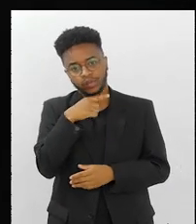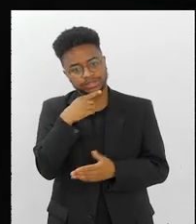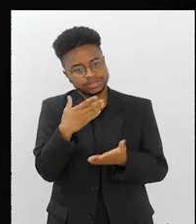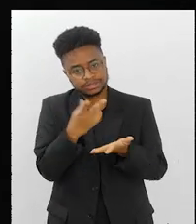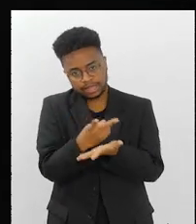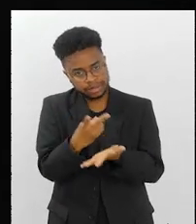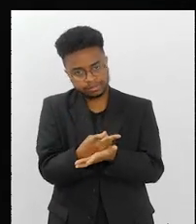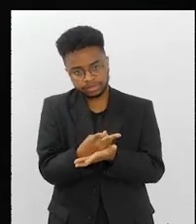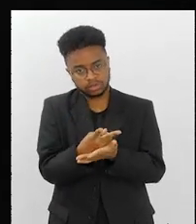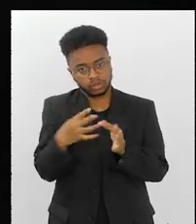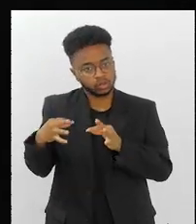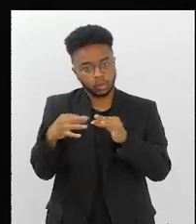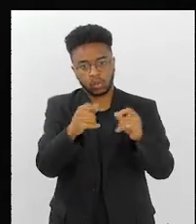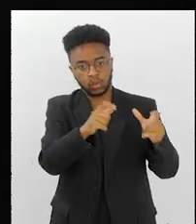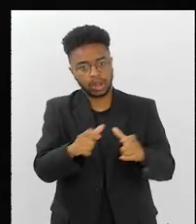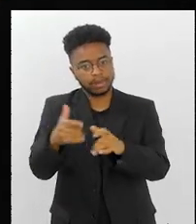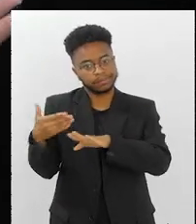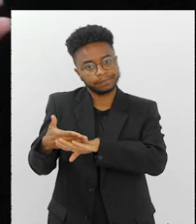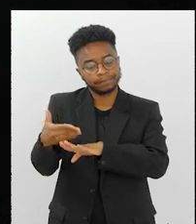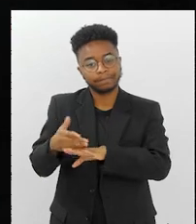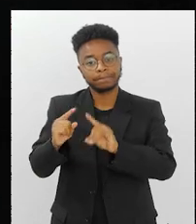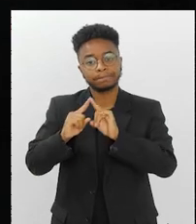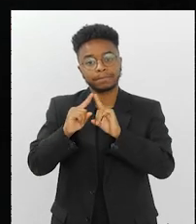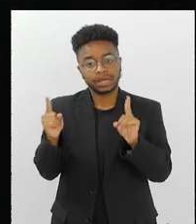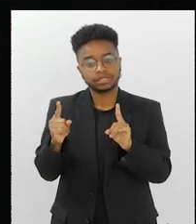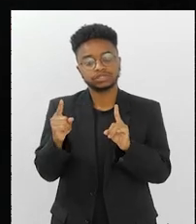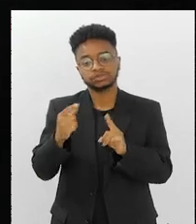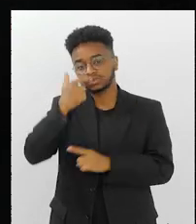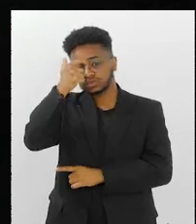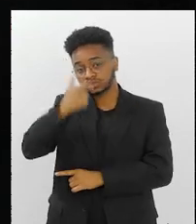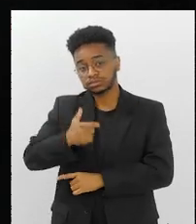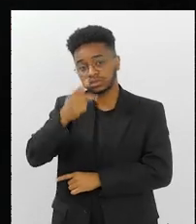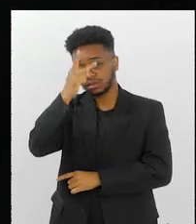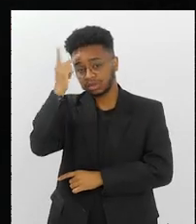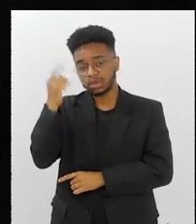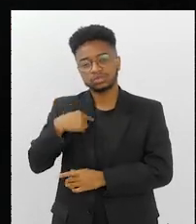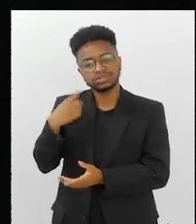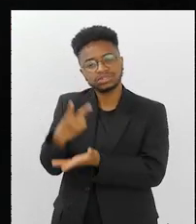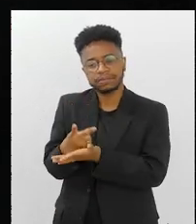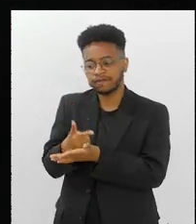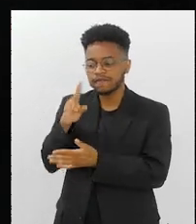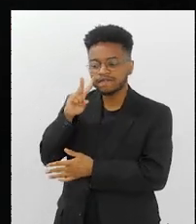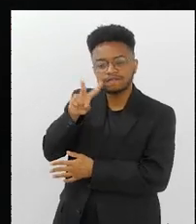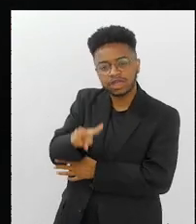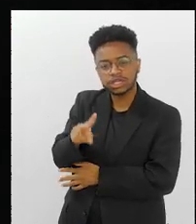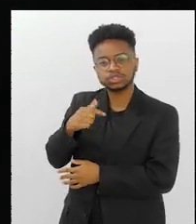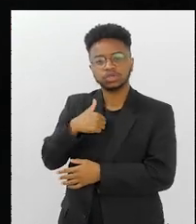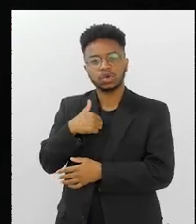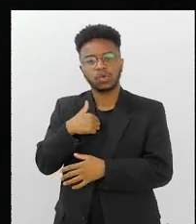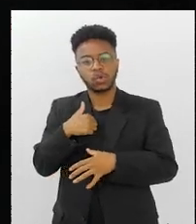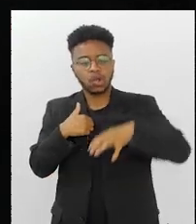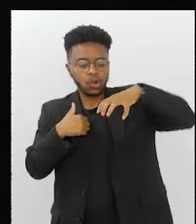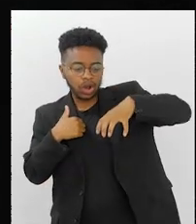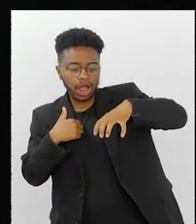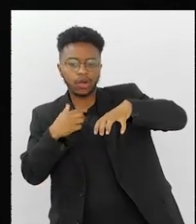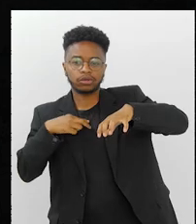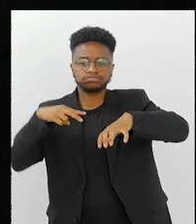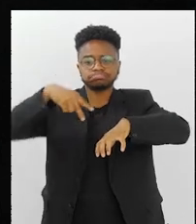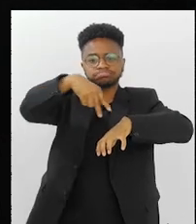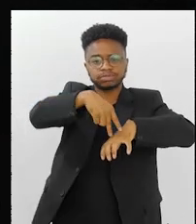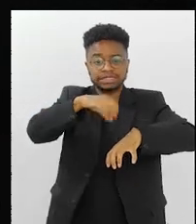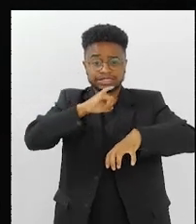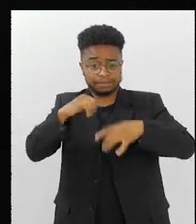você nem consegue estar em todos os momentos em todos os as horas mas eu sou o cara que vou que olho que subo no tripé